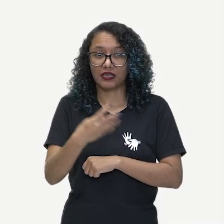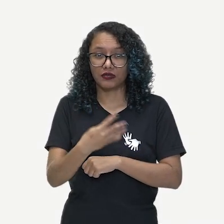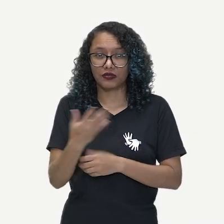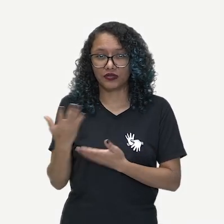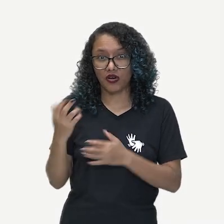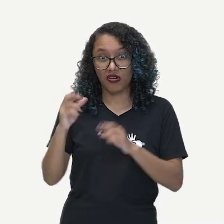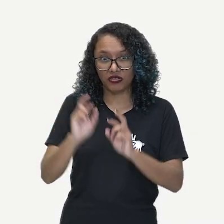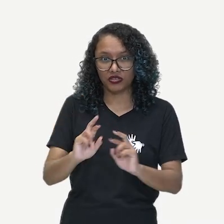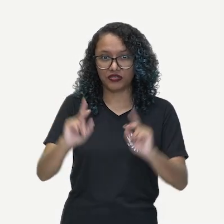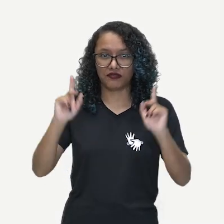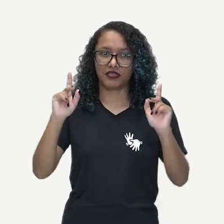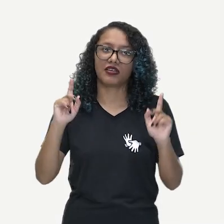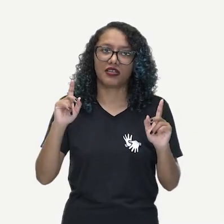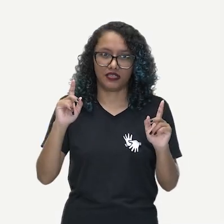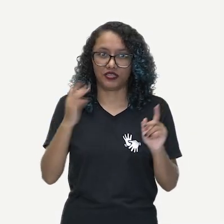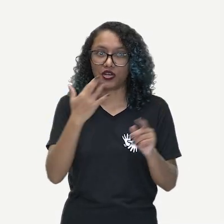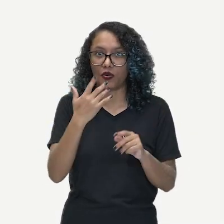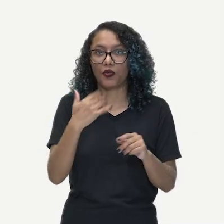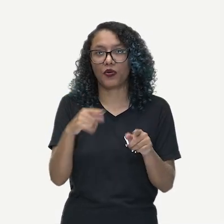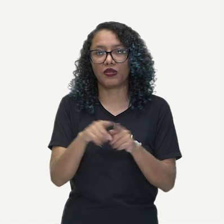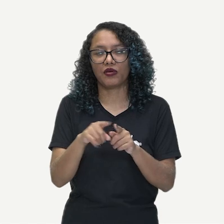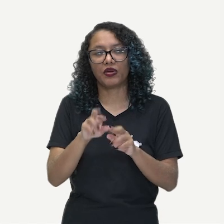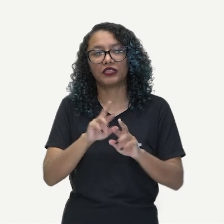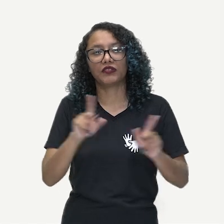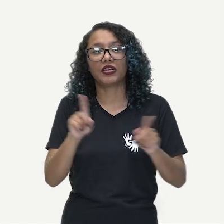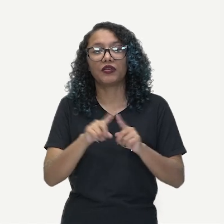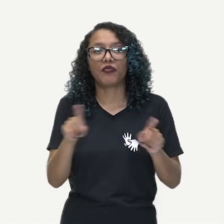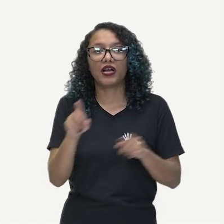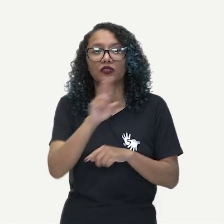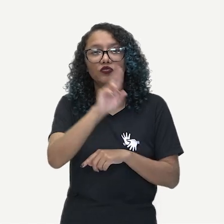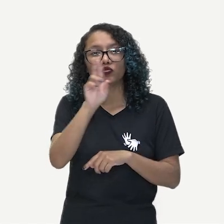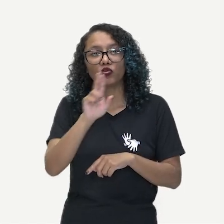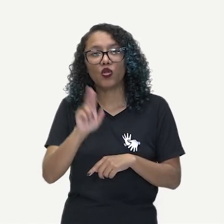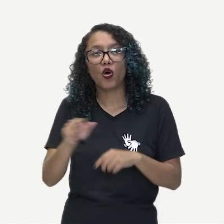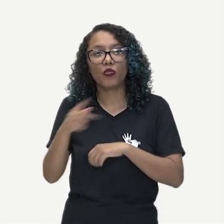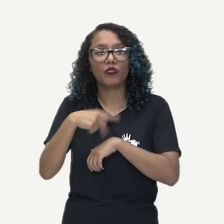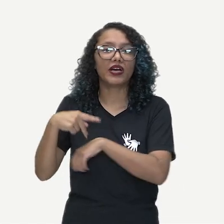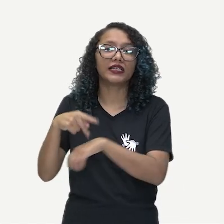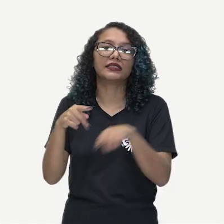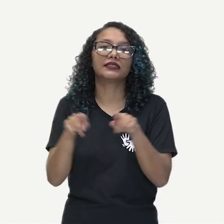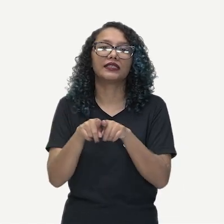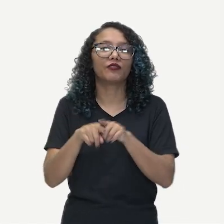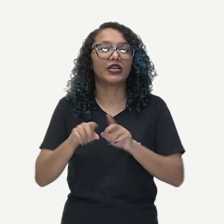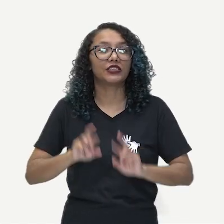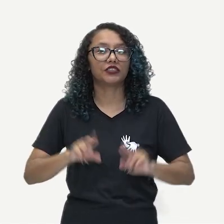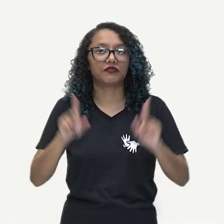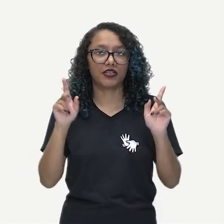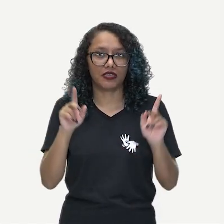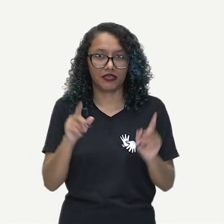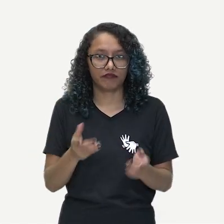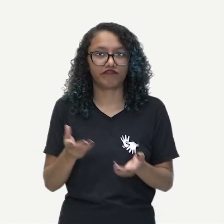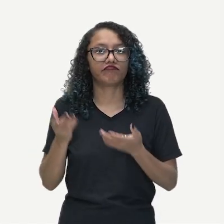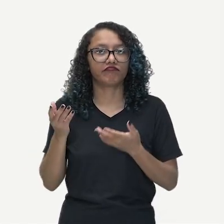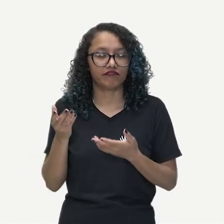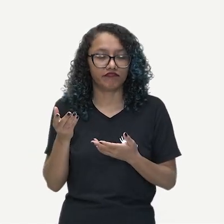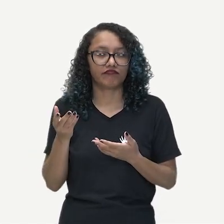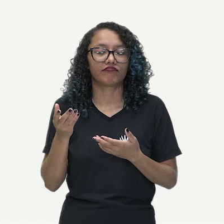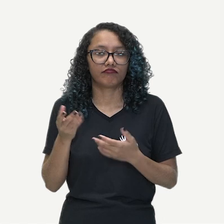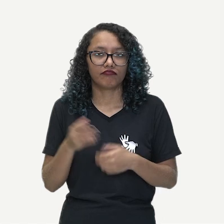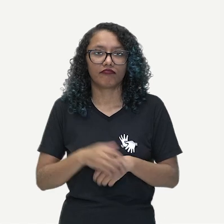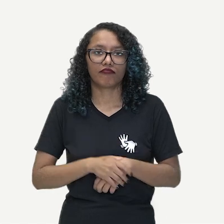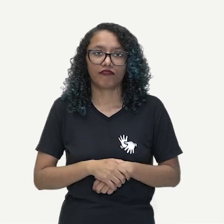é diferente. Não, claro, só a cor, mas também o nome dos países, né? No nosso mapa atual nós